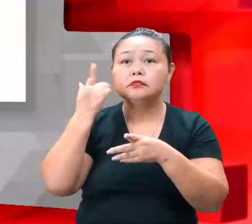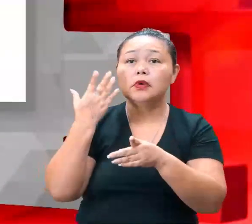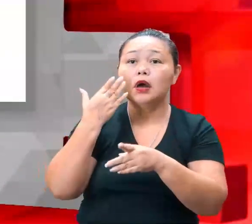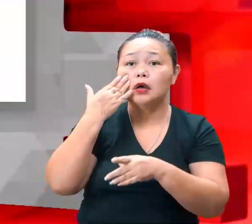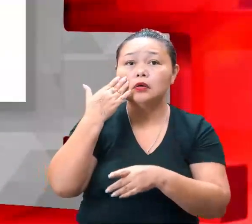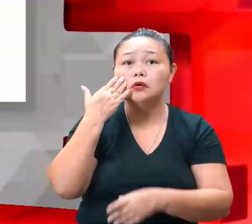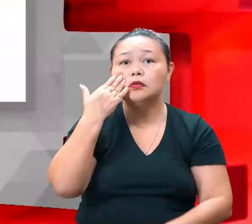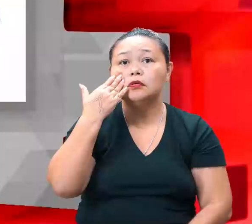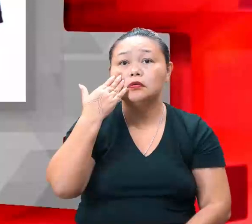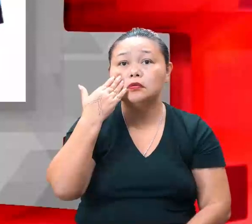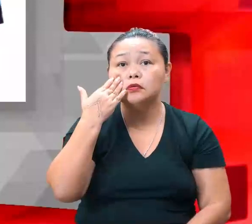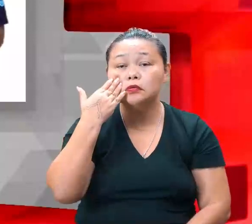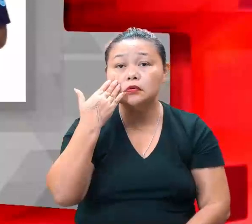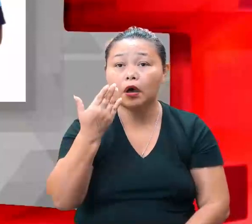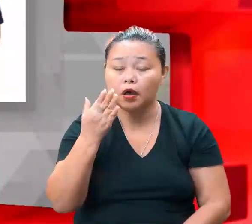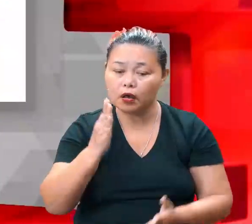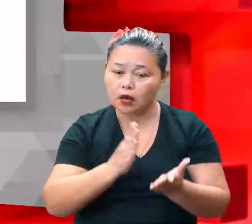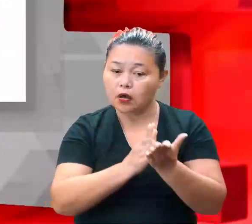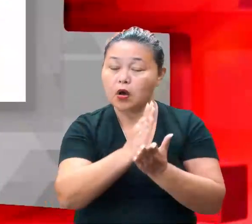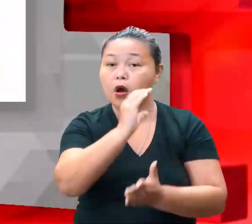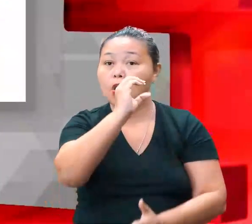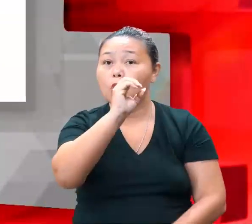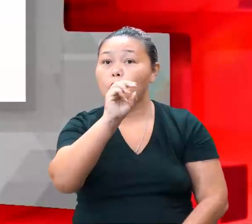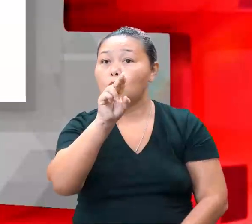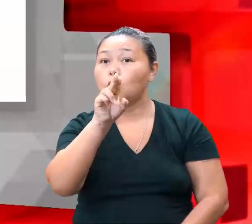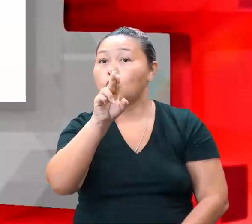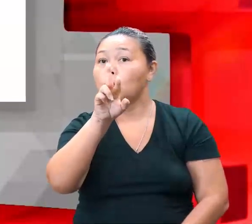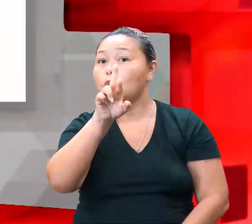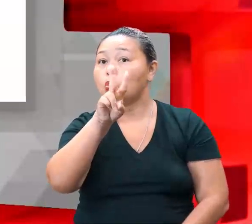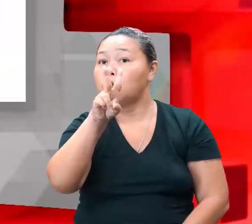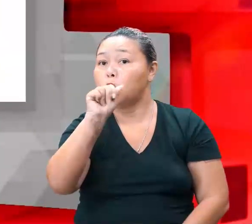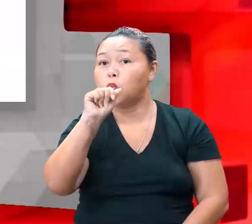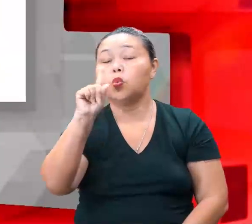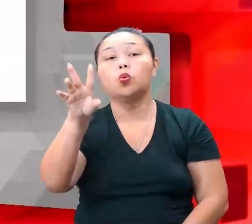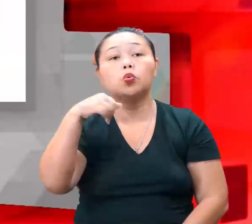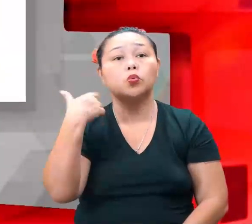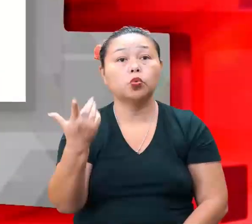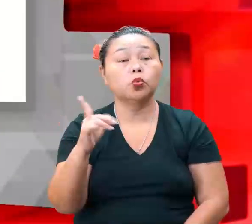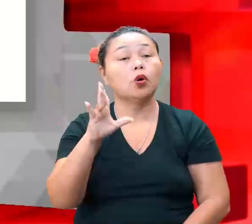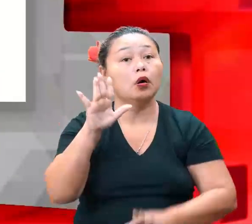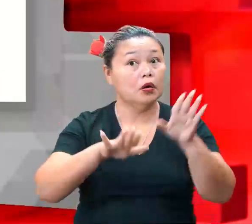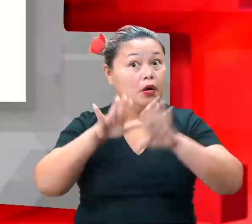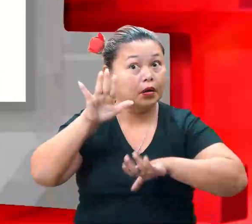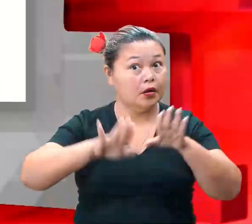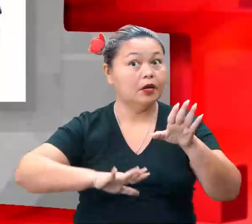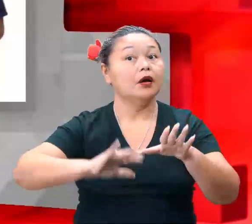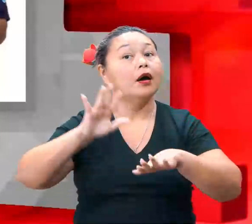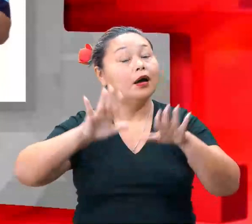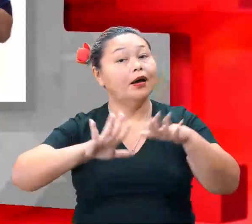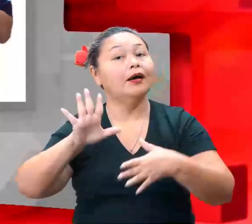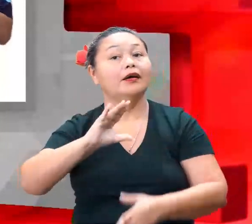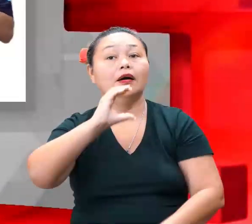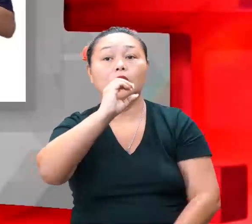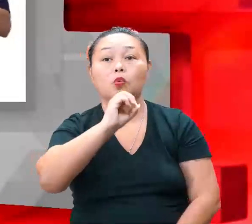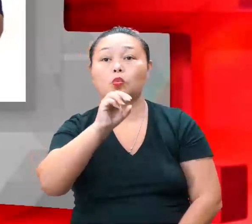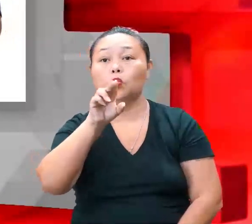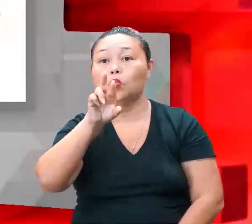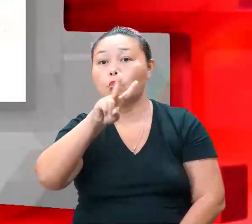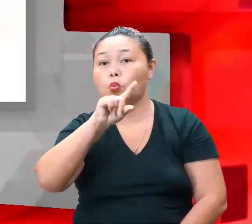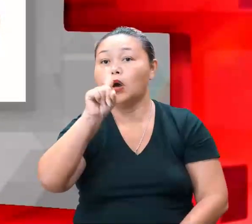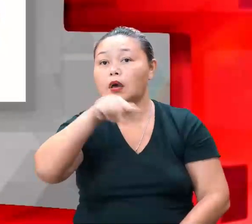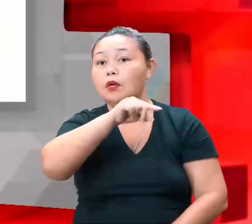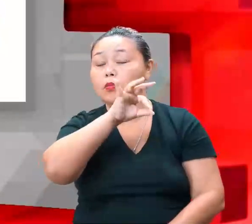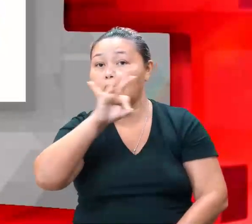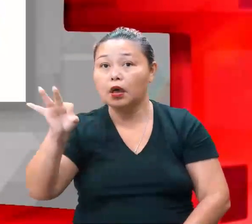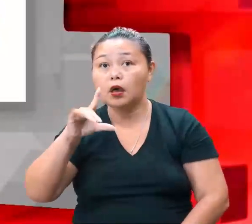desculpa, a curva da função, porque reta só depois. Às vezes a curva é uma reta. Né? Mas quando é uma equação específica,